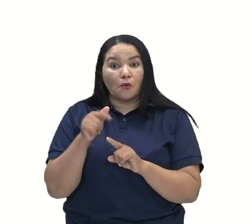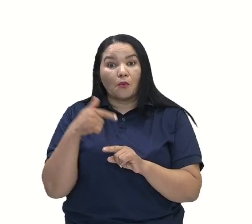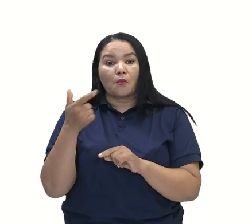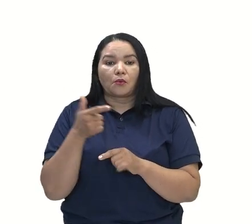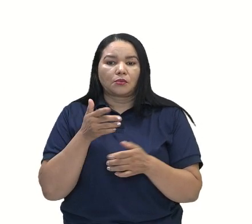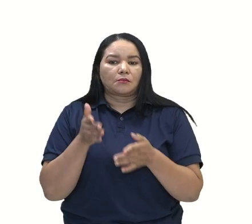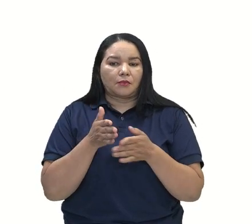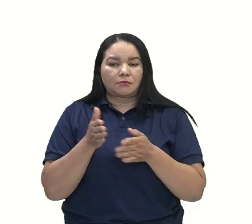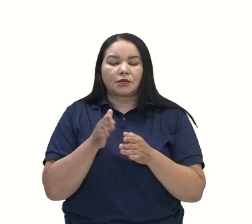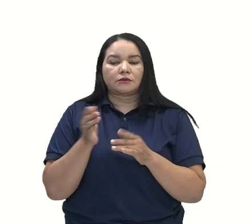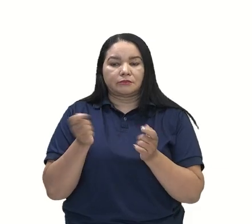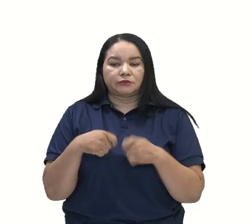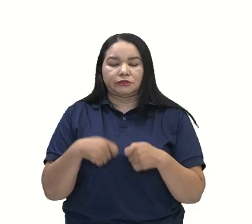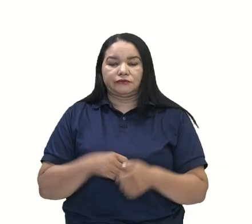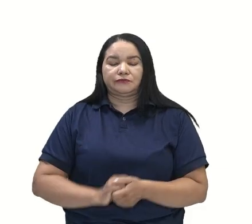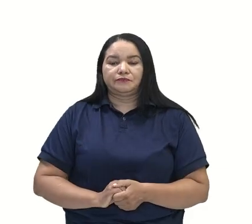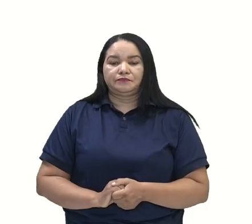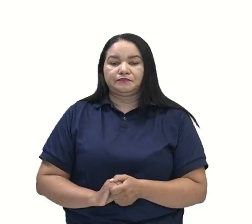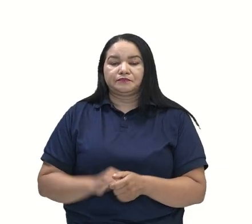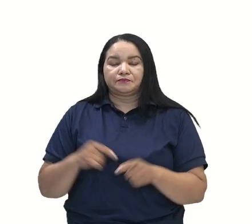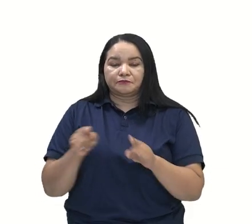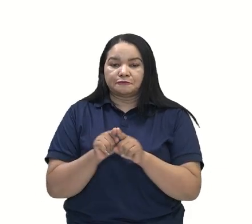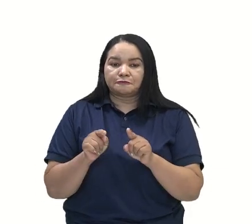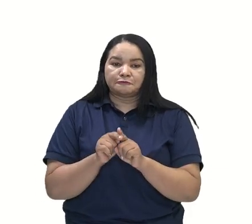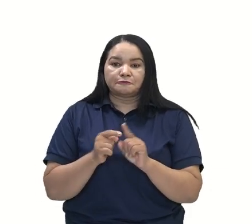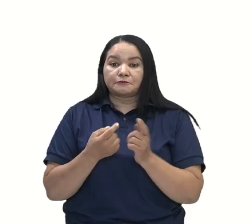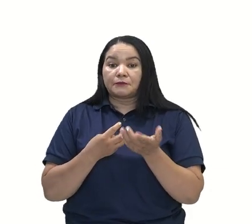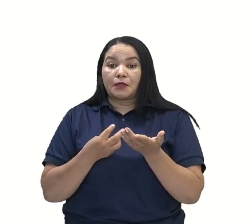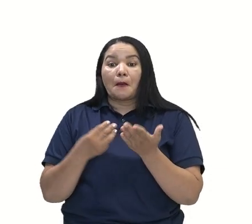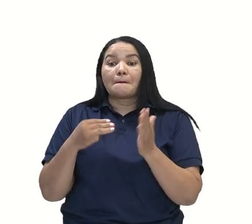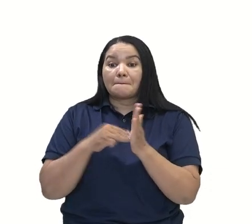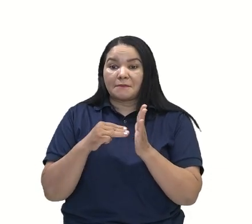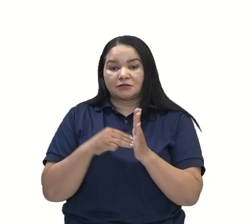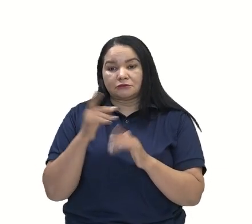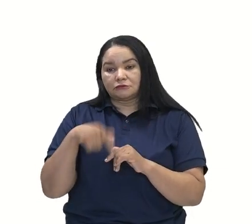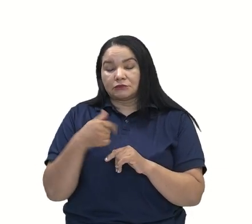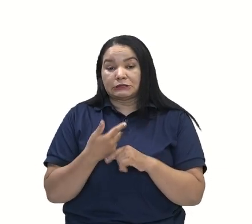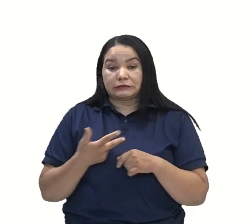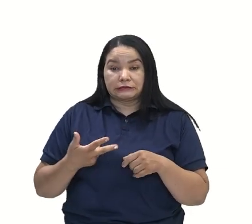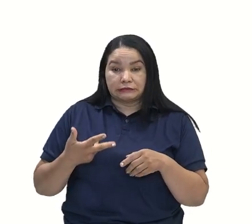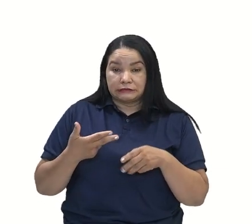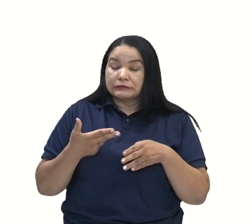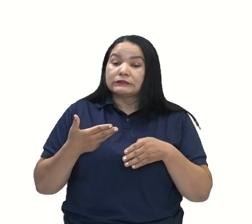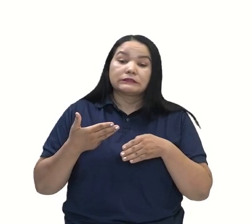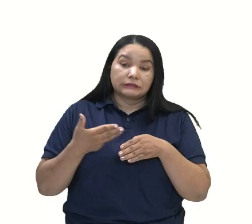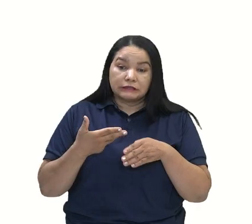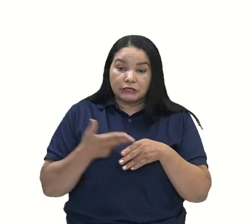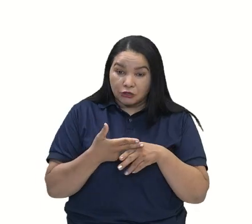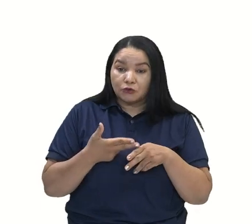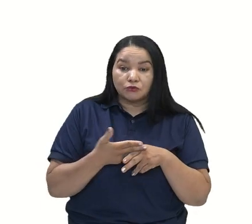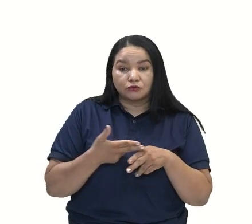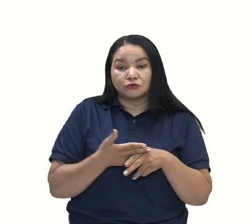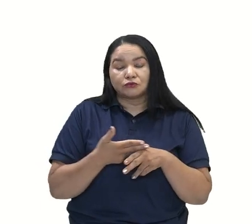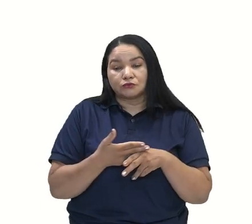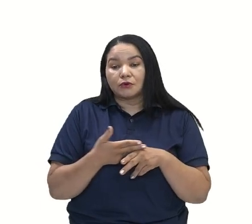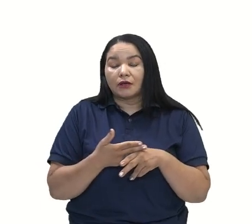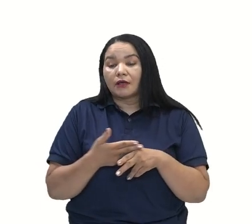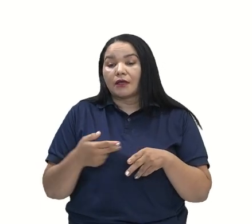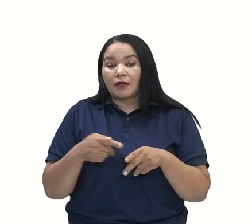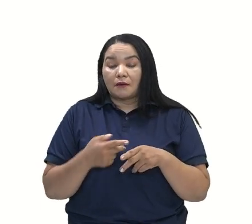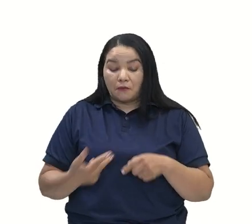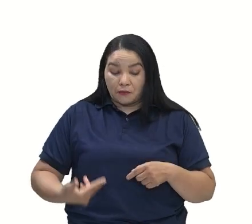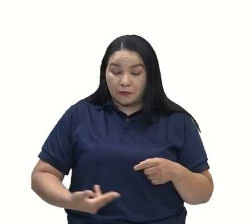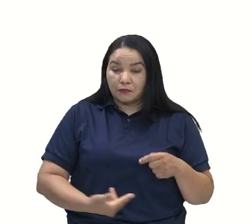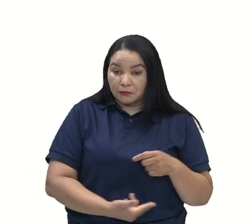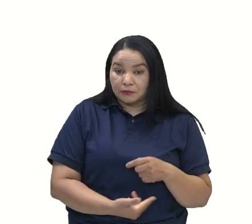momento, né? E esses métodos, gente, eles são métodos ali cirúrgicos, ou seja, são utilizados quando a pessoa